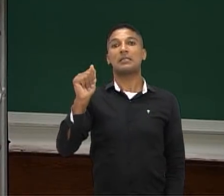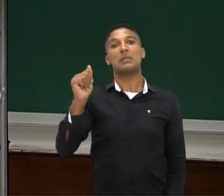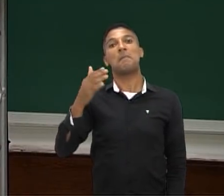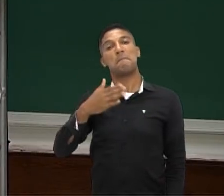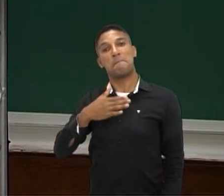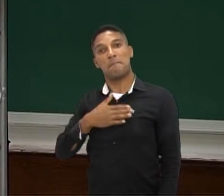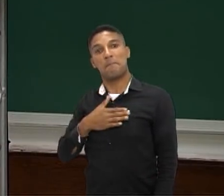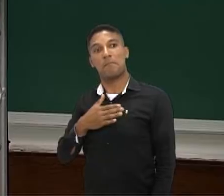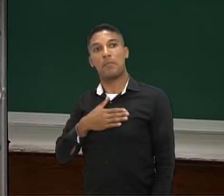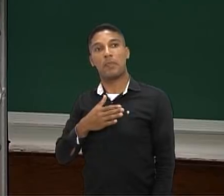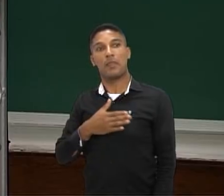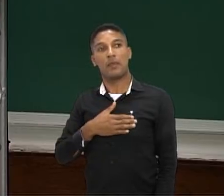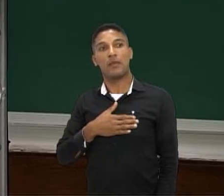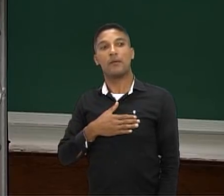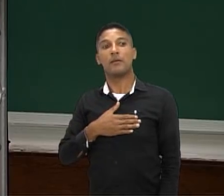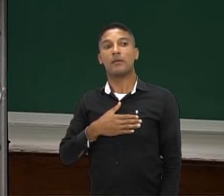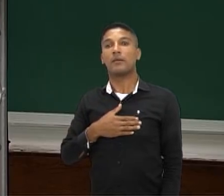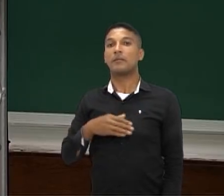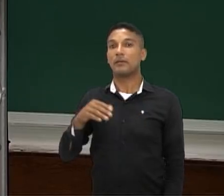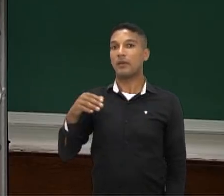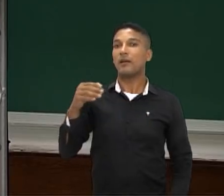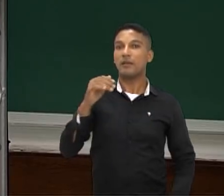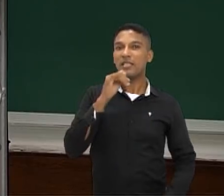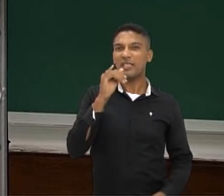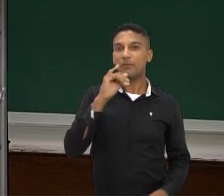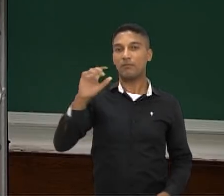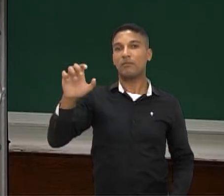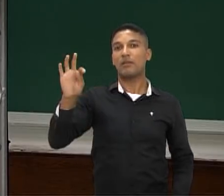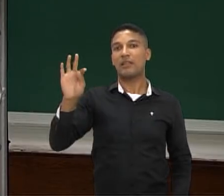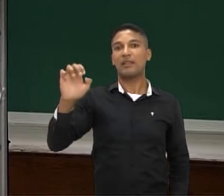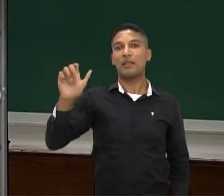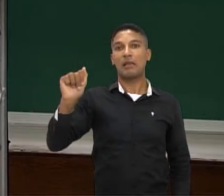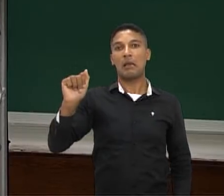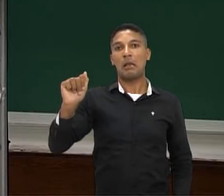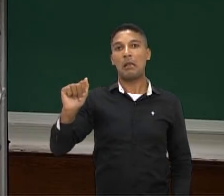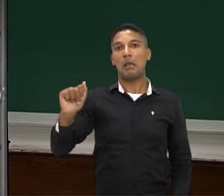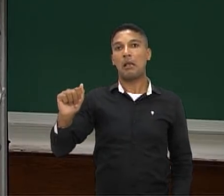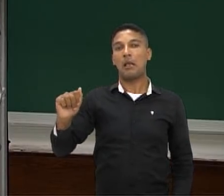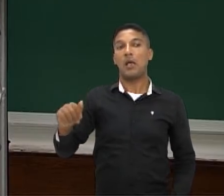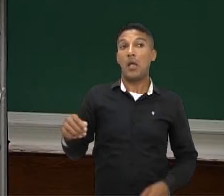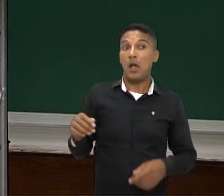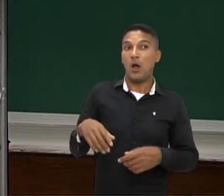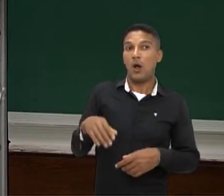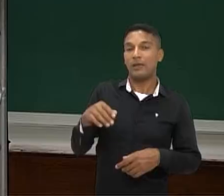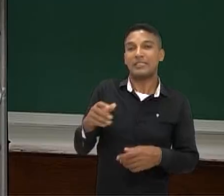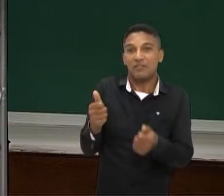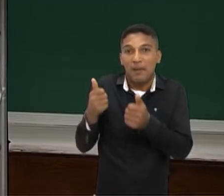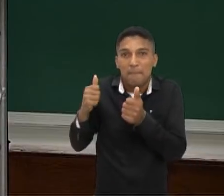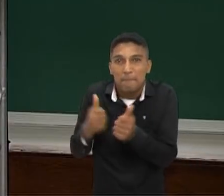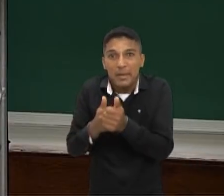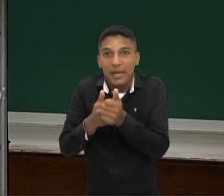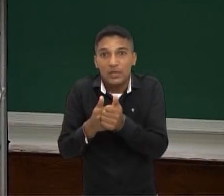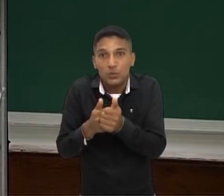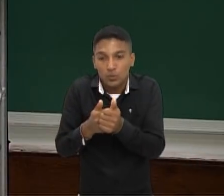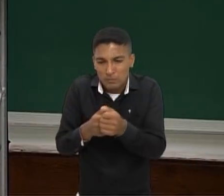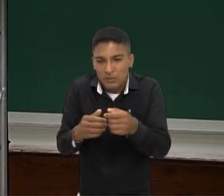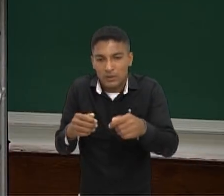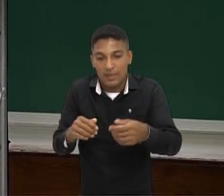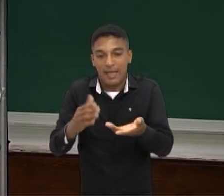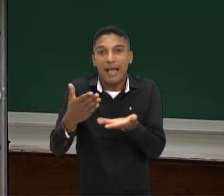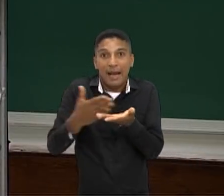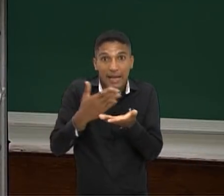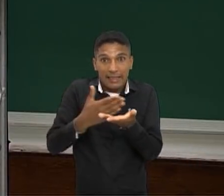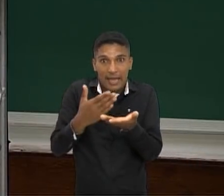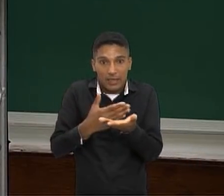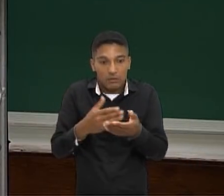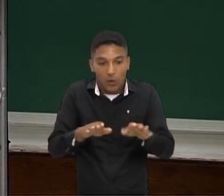estiver próximo a mim, né? Se ele não estiver muito próximo, eu não coloco o T, né? Eu coloco dois S's, né? Então, se o caderno está